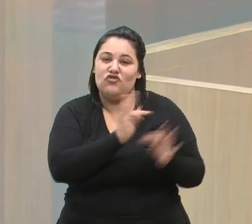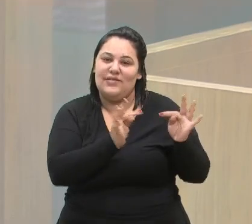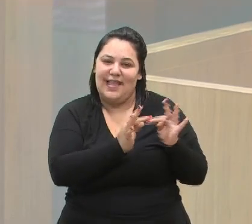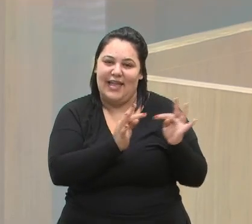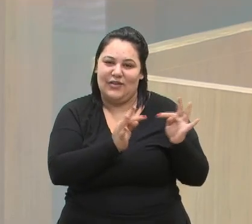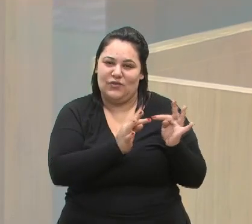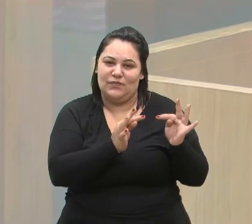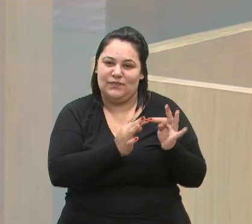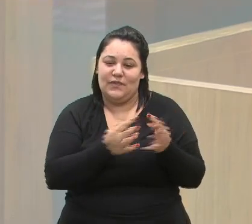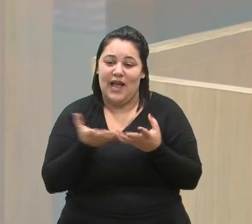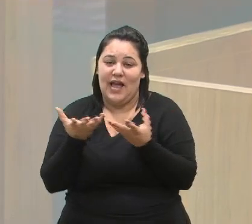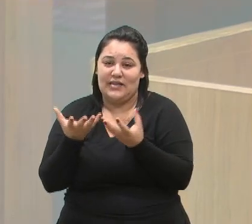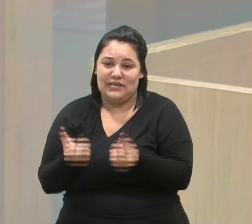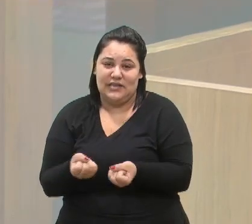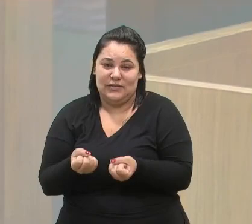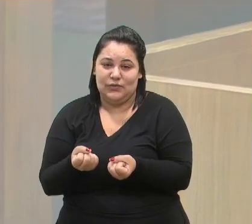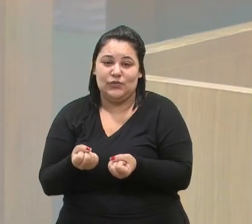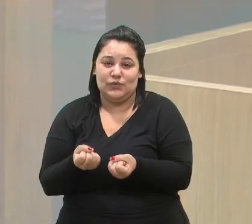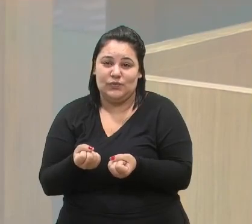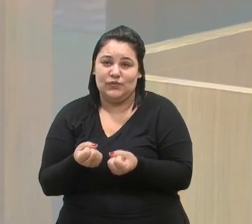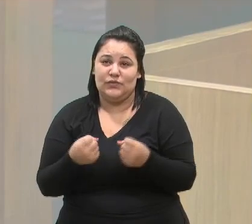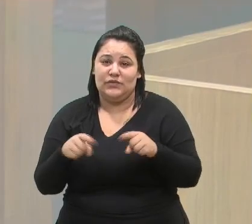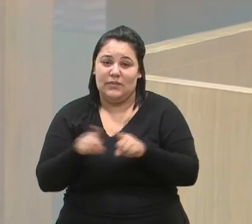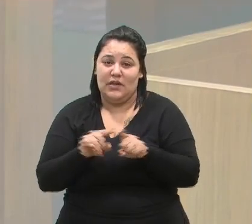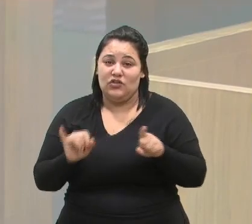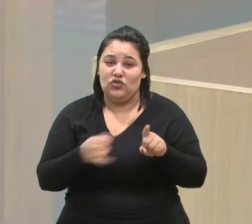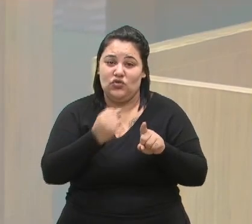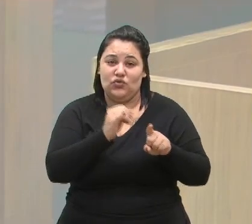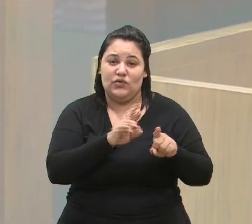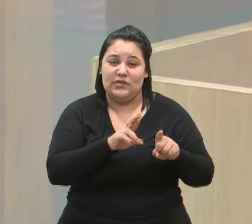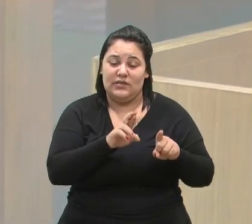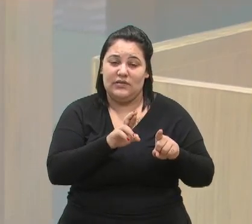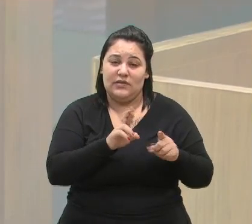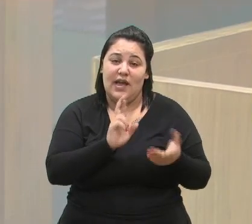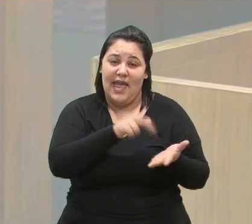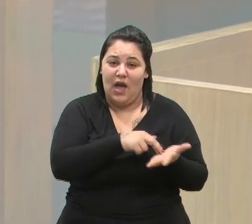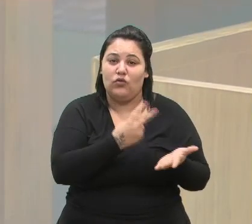Ao aderir à faixa que dá juros reais a